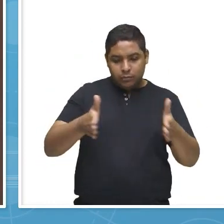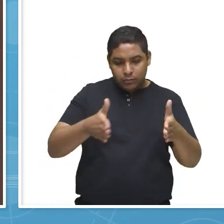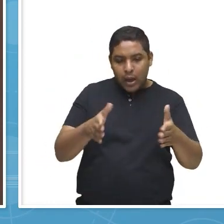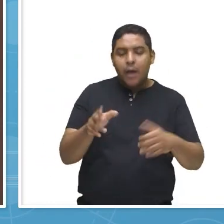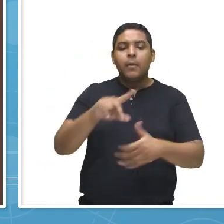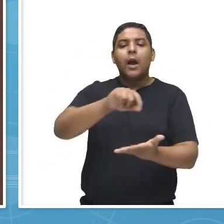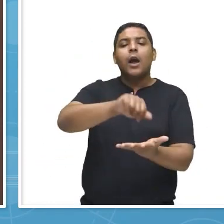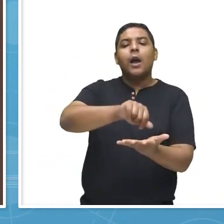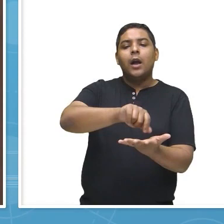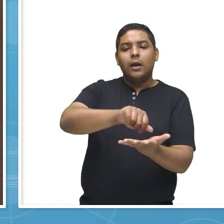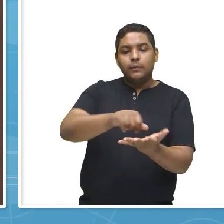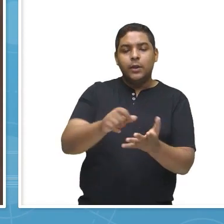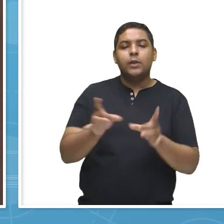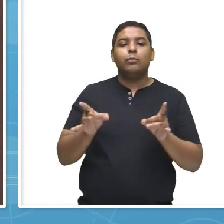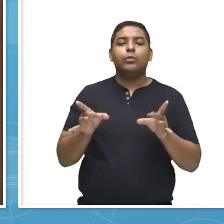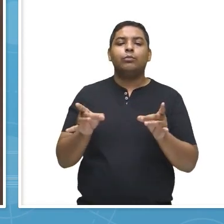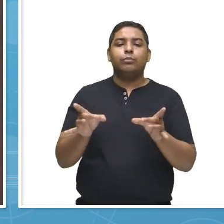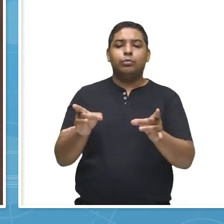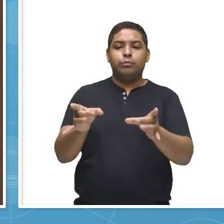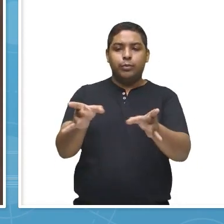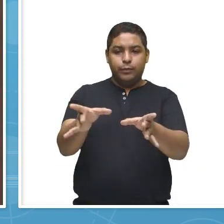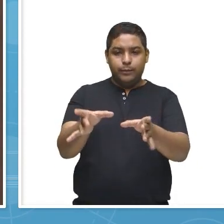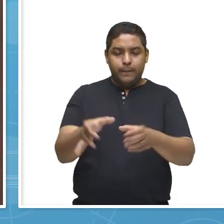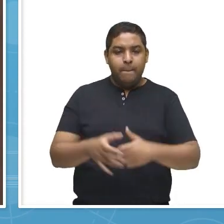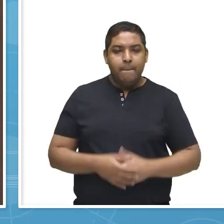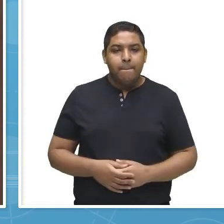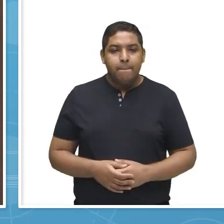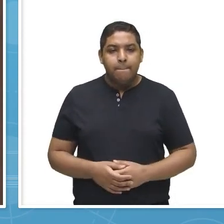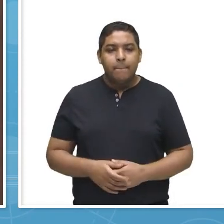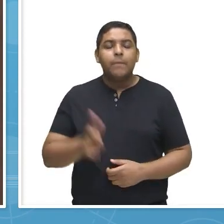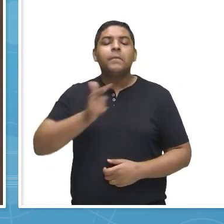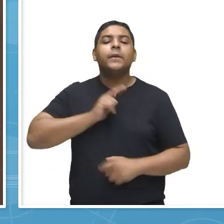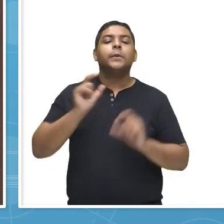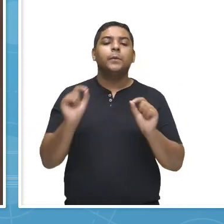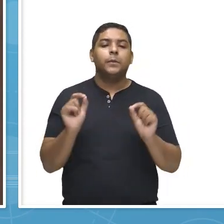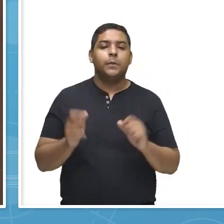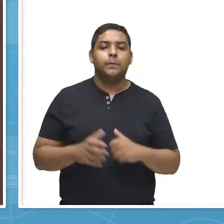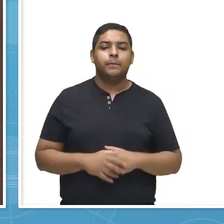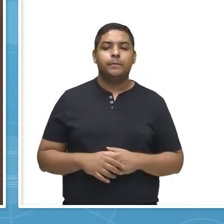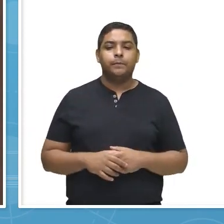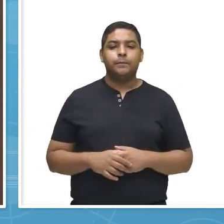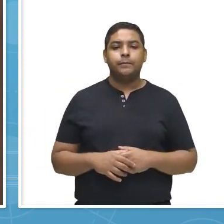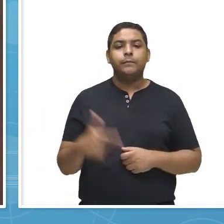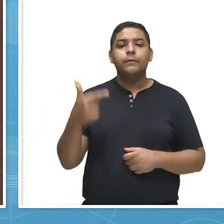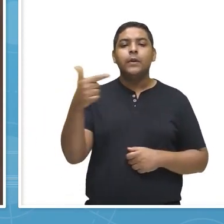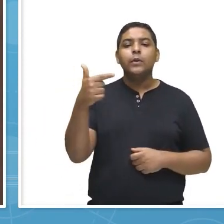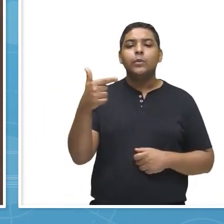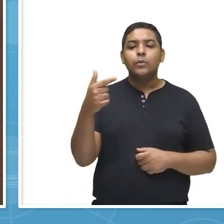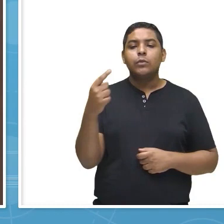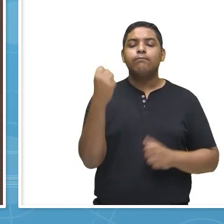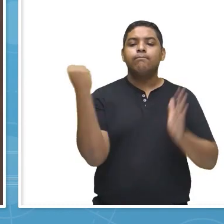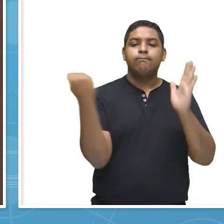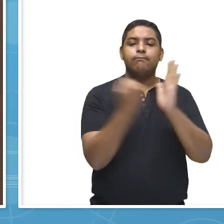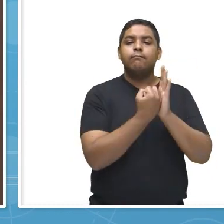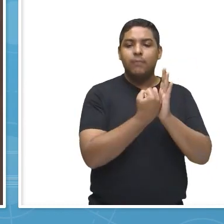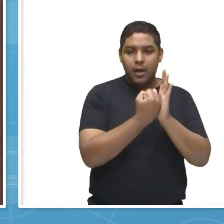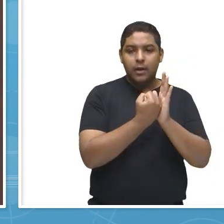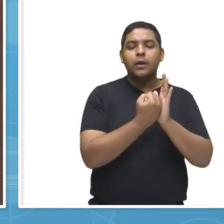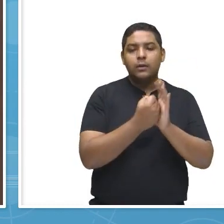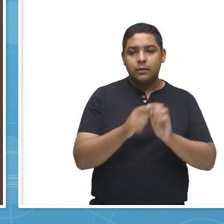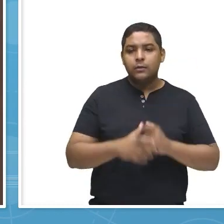comercial, né? E vai ter aí duas marcas também, né, dessa